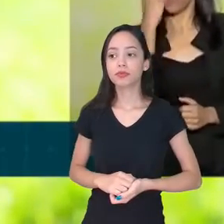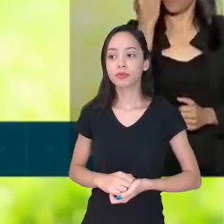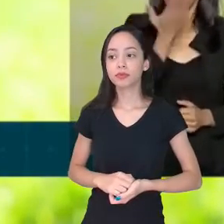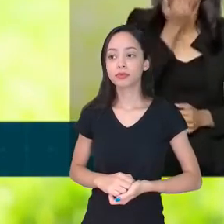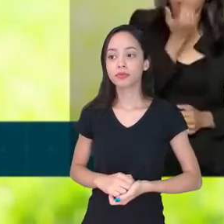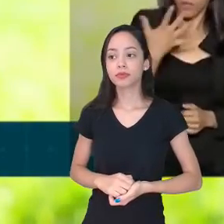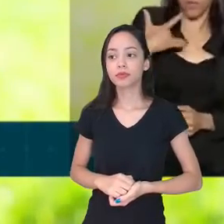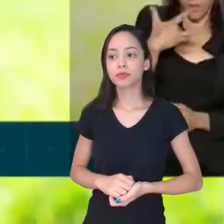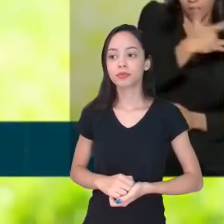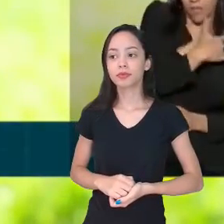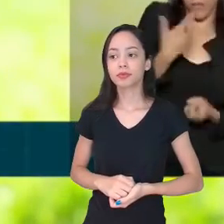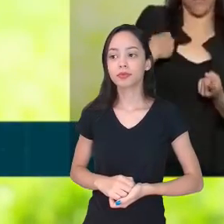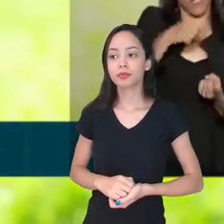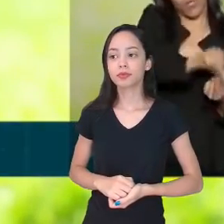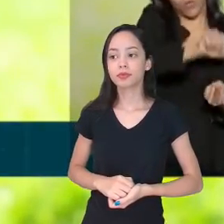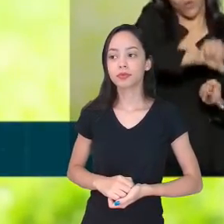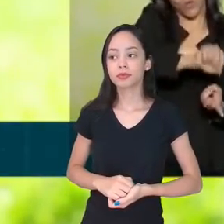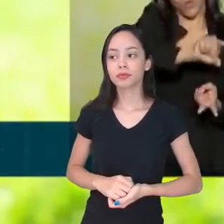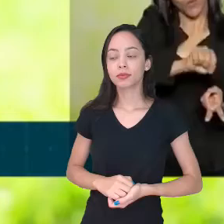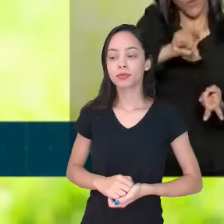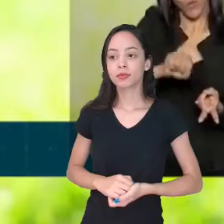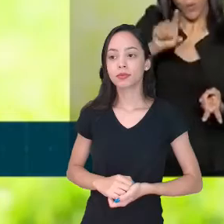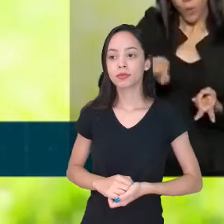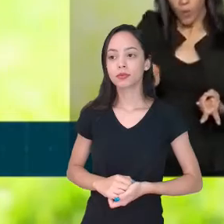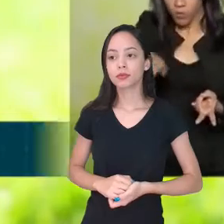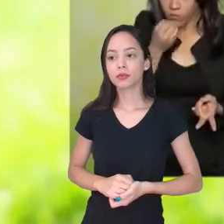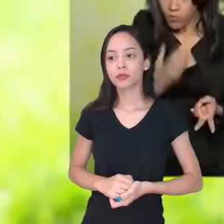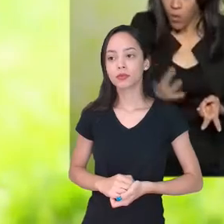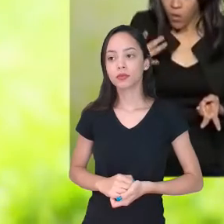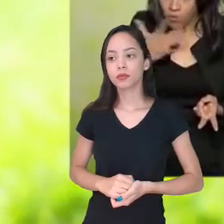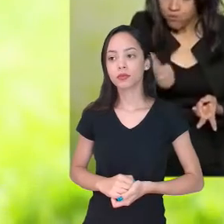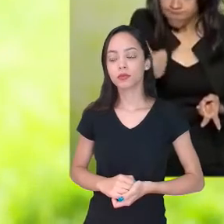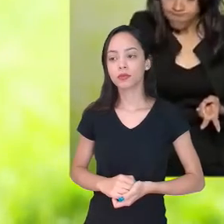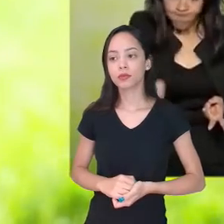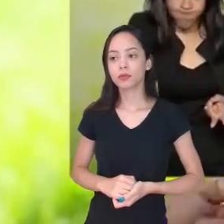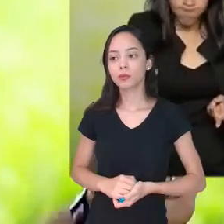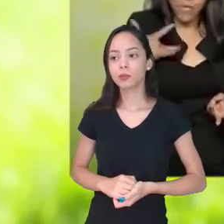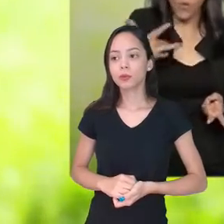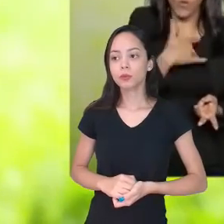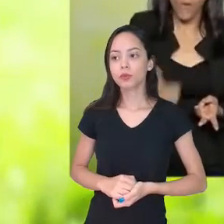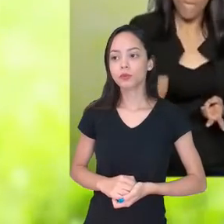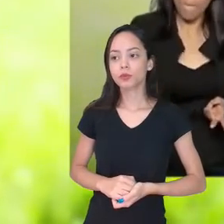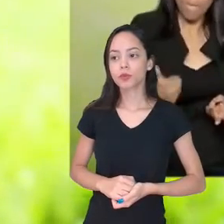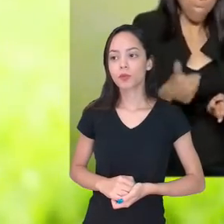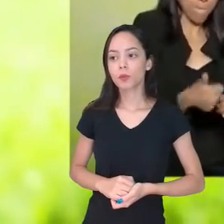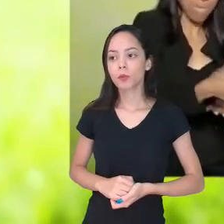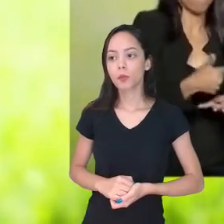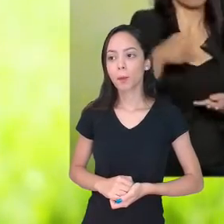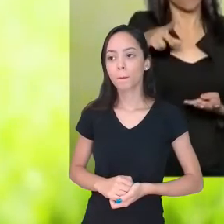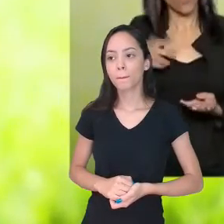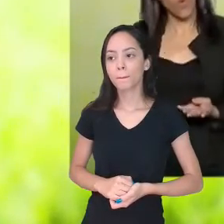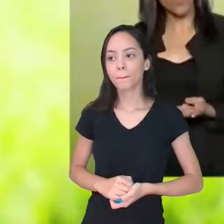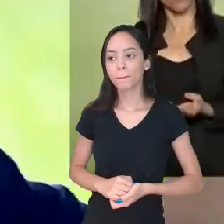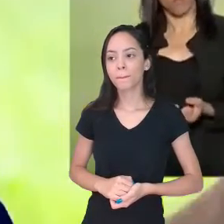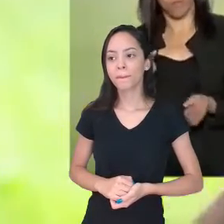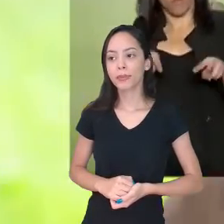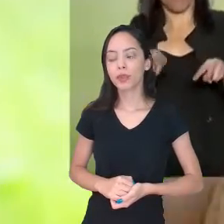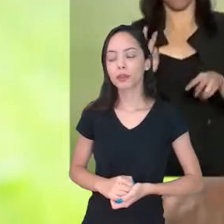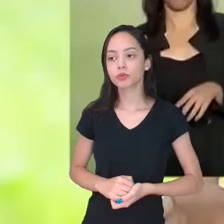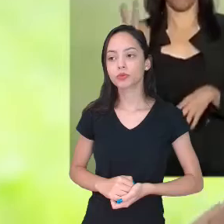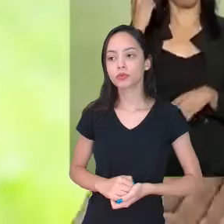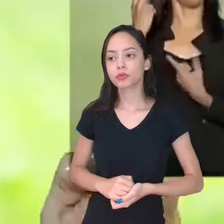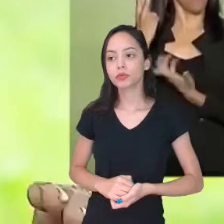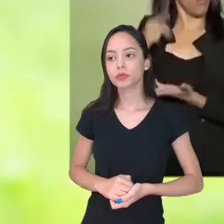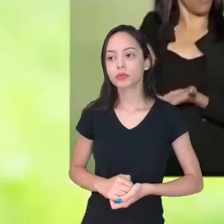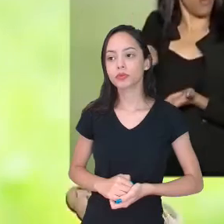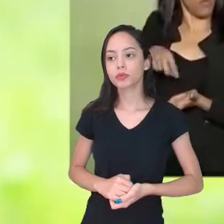escolha de espécies, né, com maior potencial nutricional, elas têm recebido uma revalorização muito grande. A gente